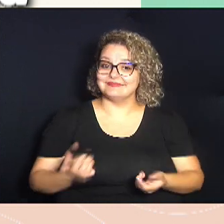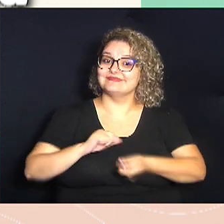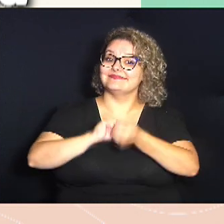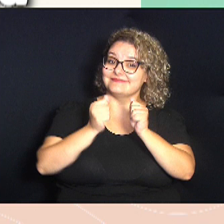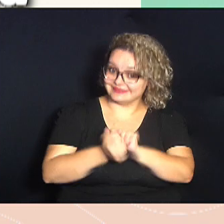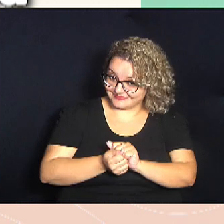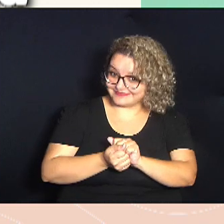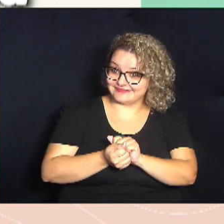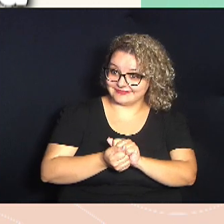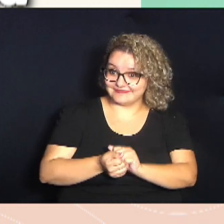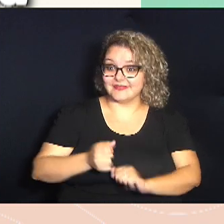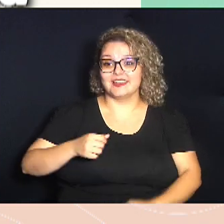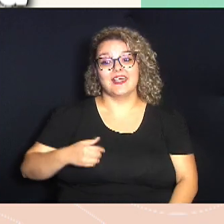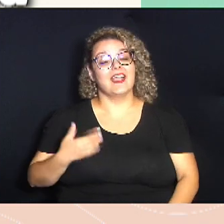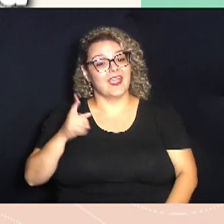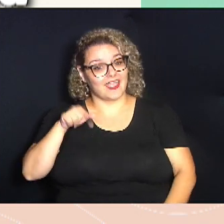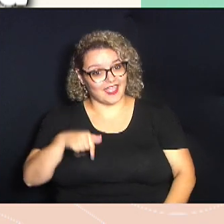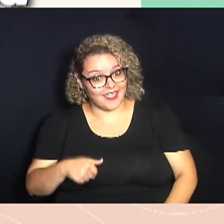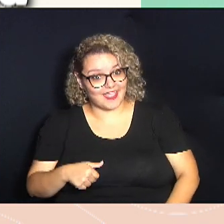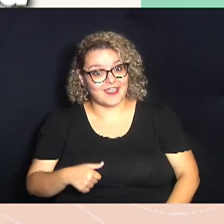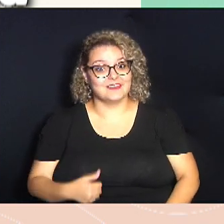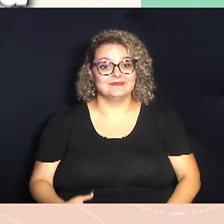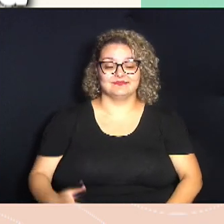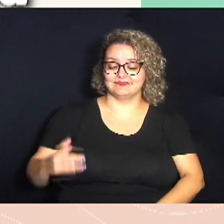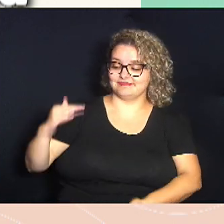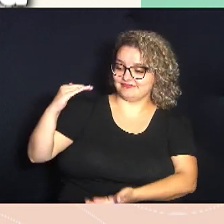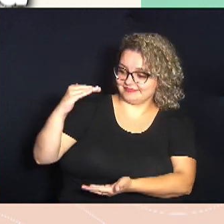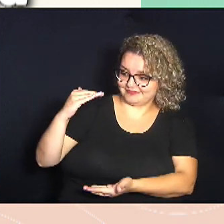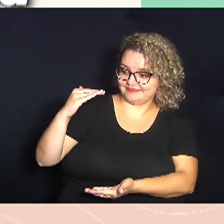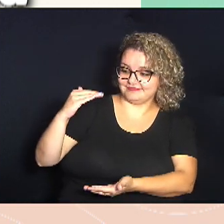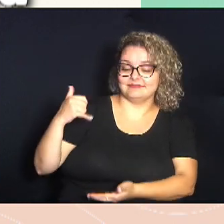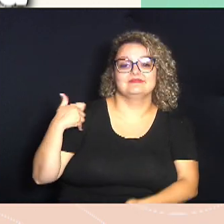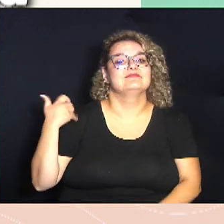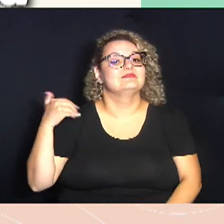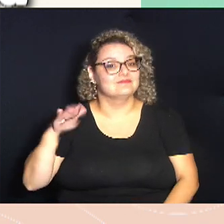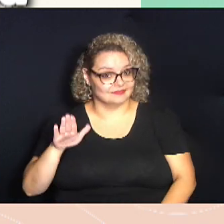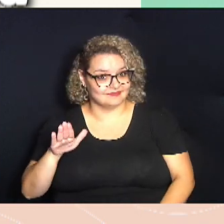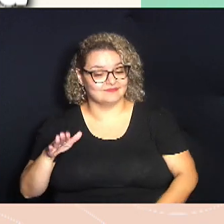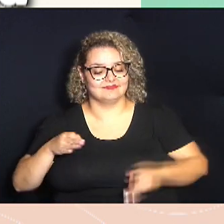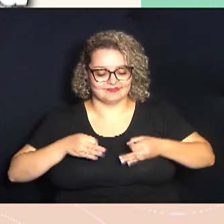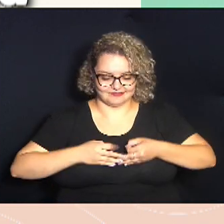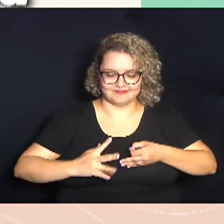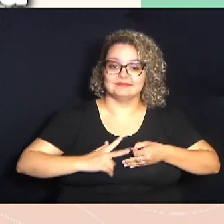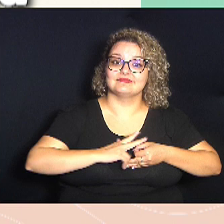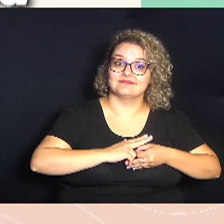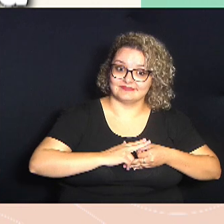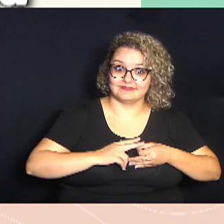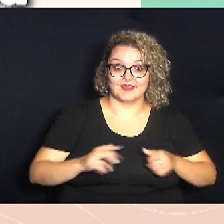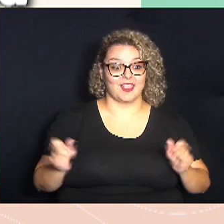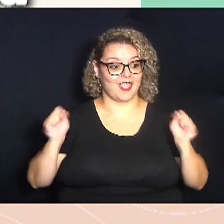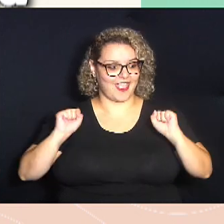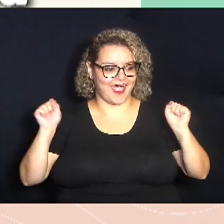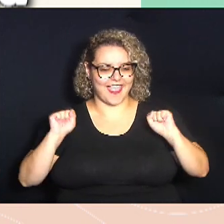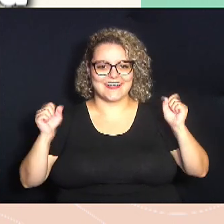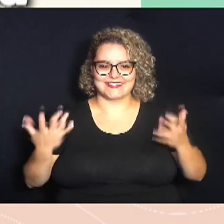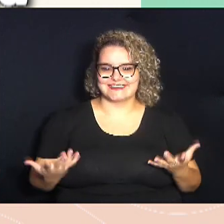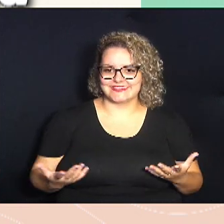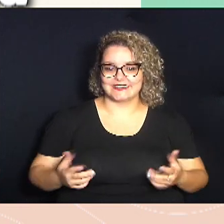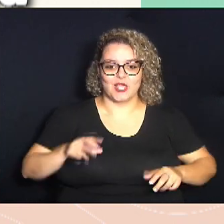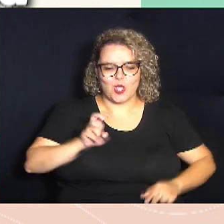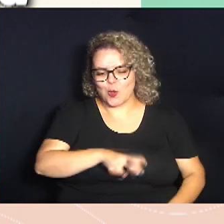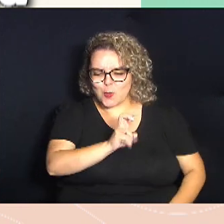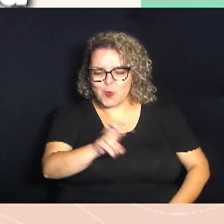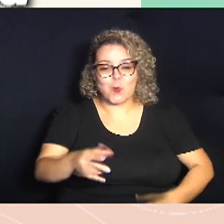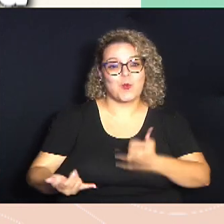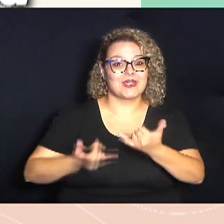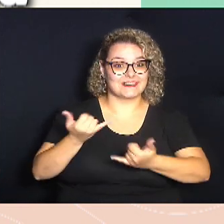adaptada. Marta é uma cachorrinha de porte médio, adulta, castrada e bastante ativa. gosta de correr e